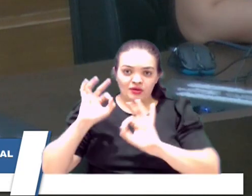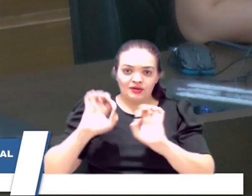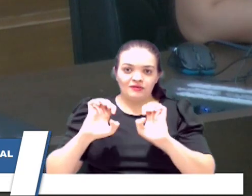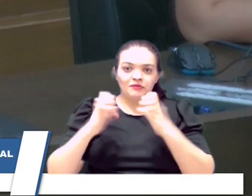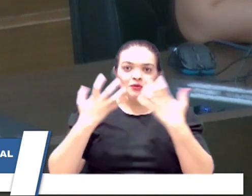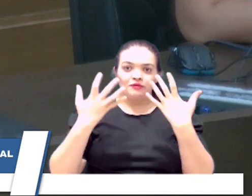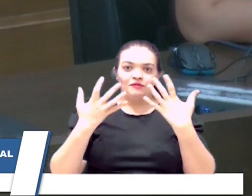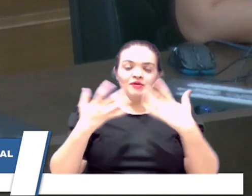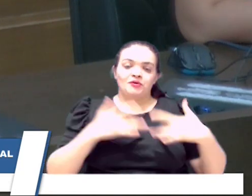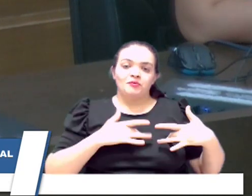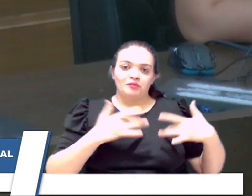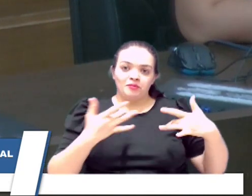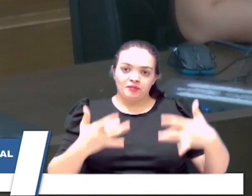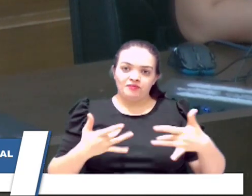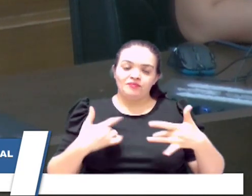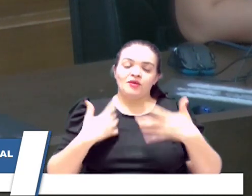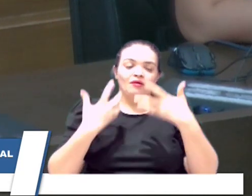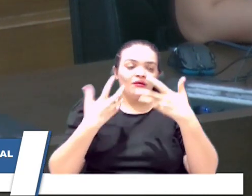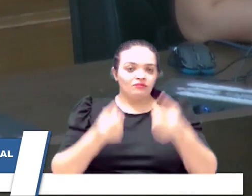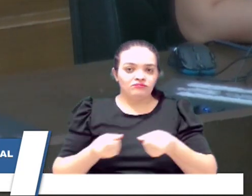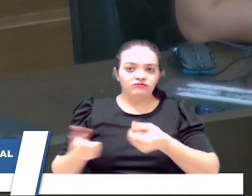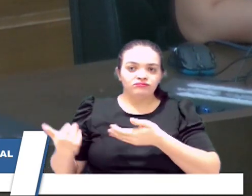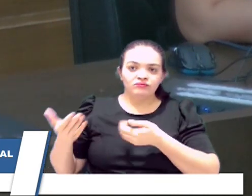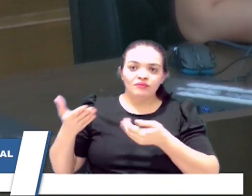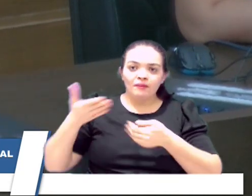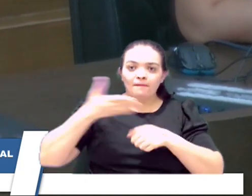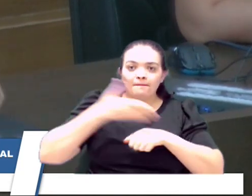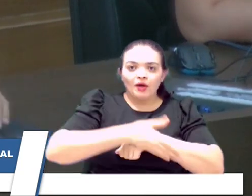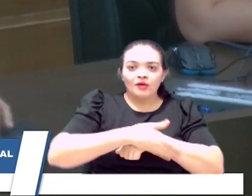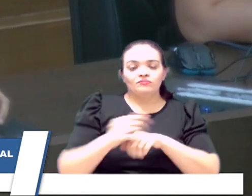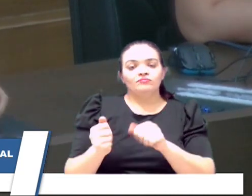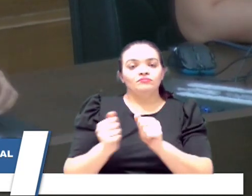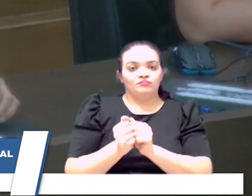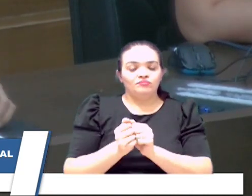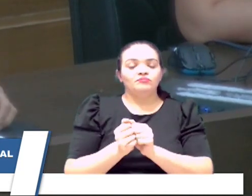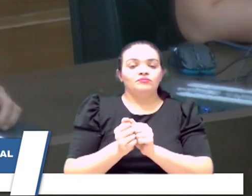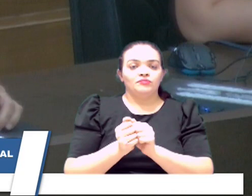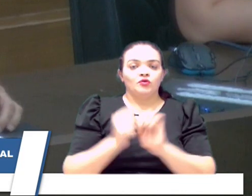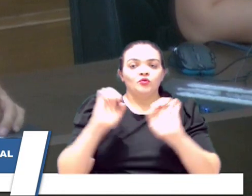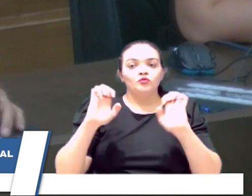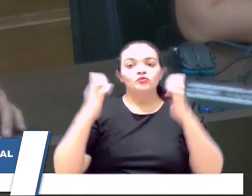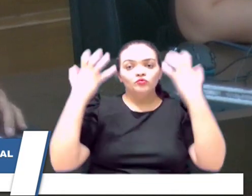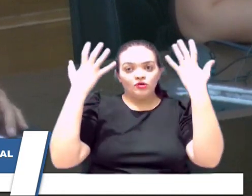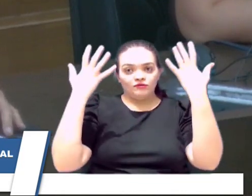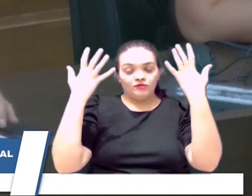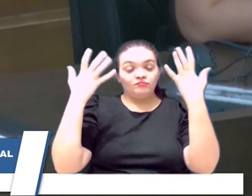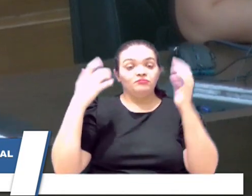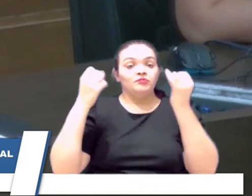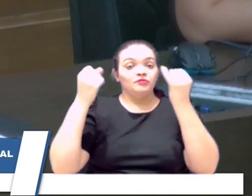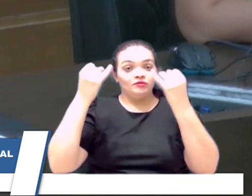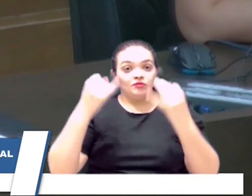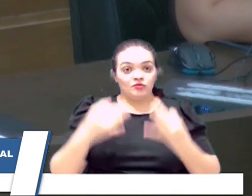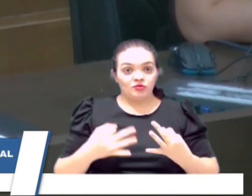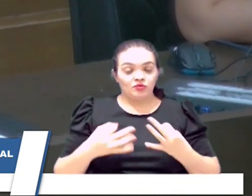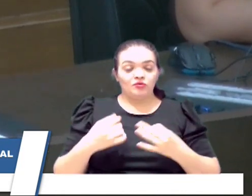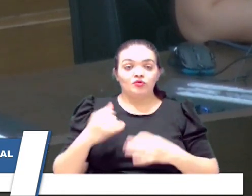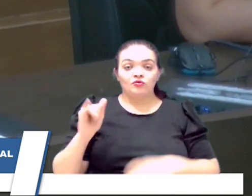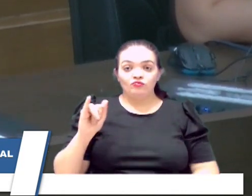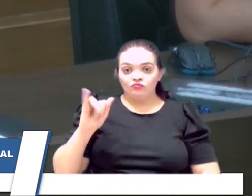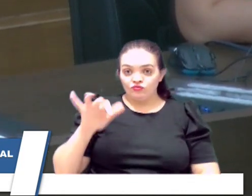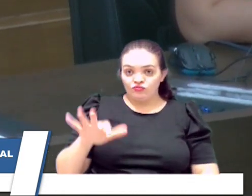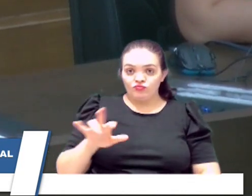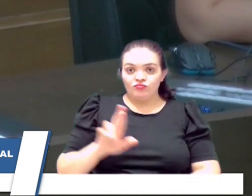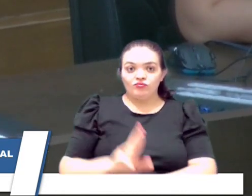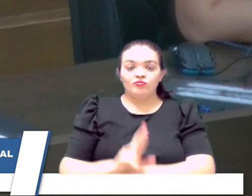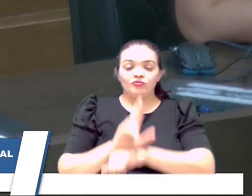E modestamente aceitamos esse convite de participar junto com vocês desse evento. E falo apenas enquanto representante de